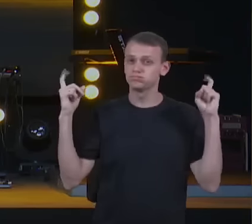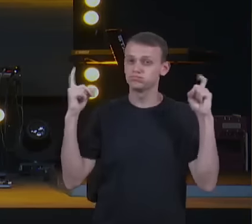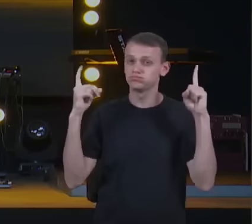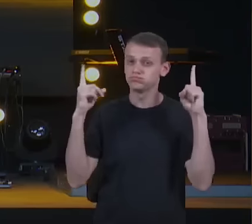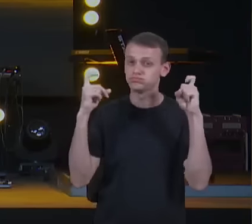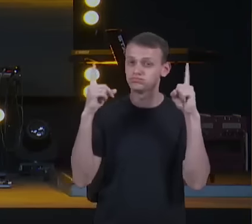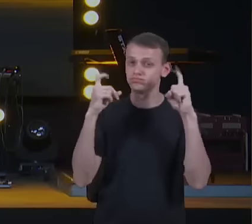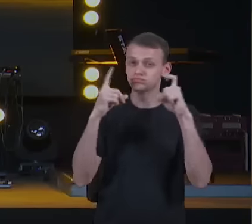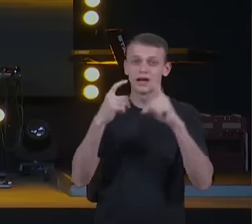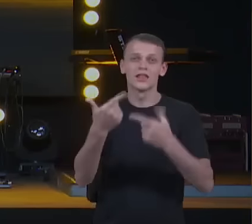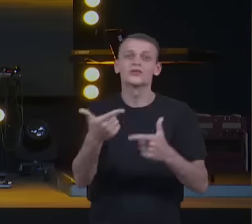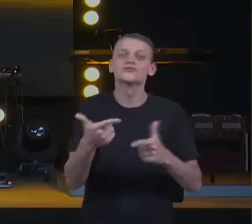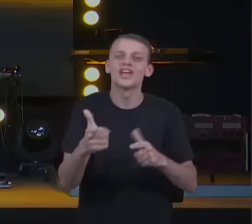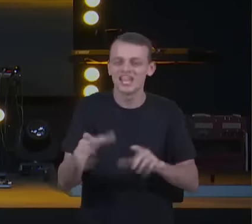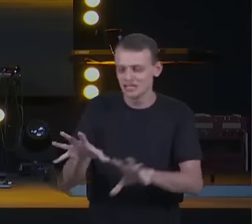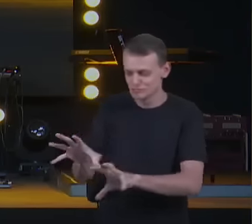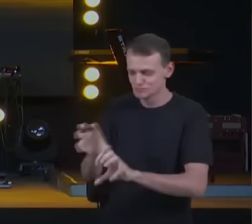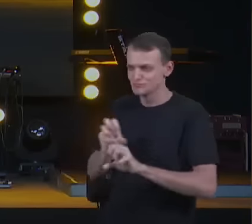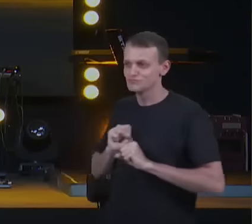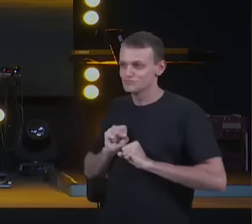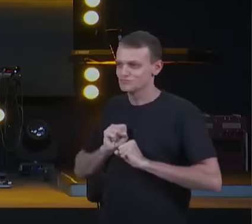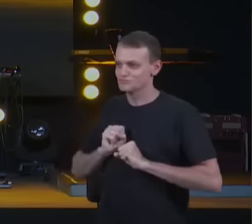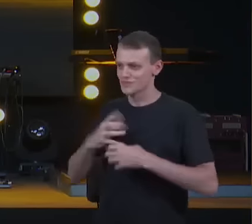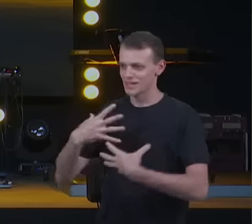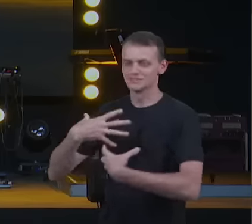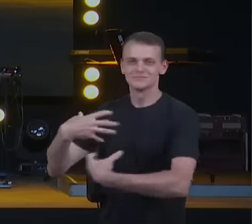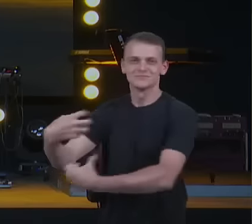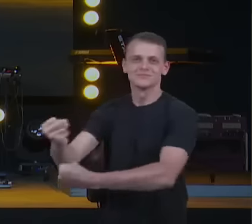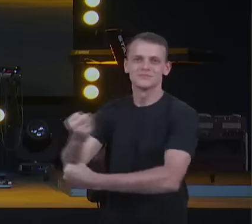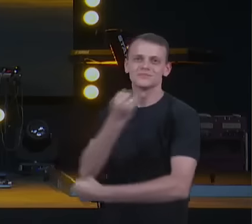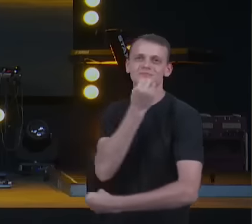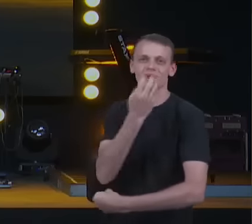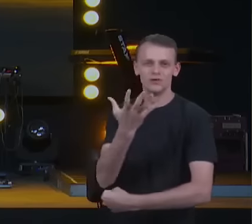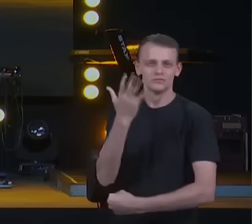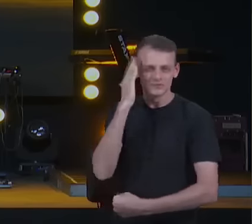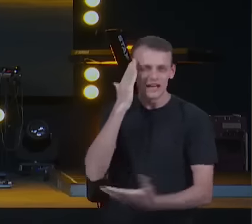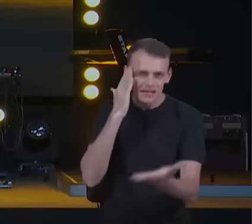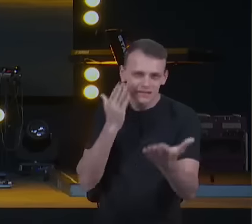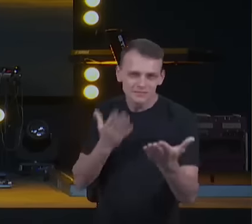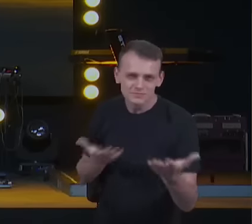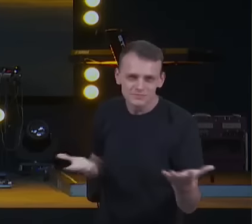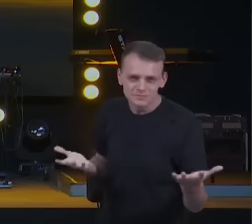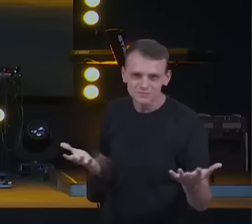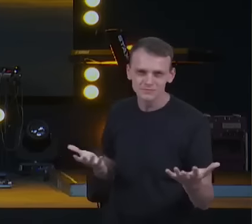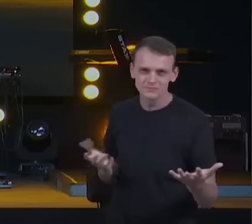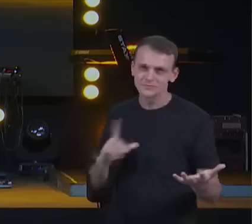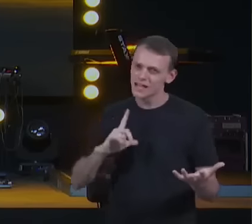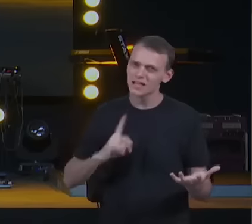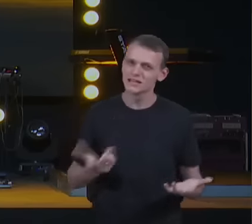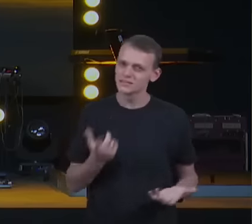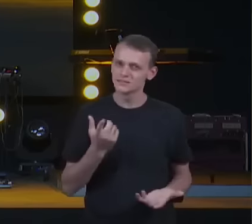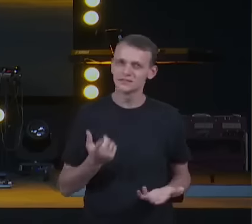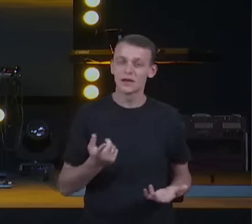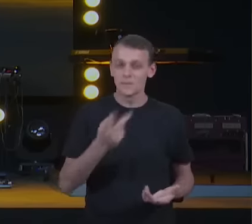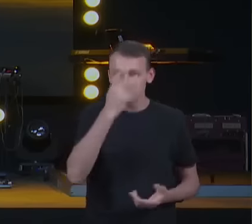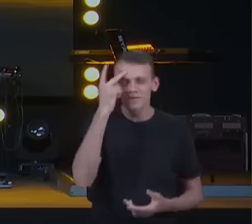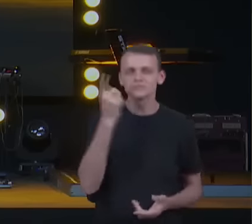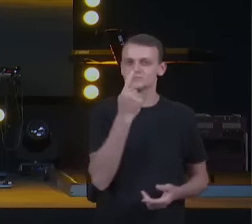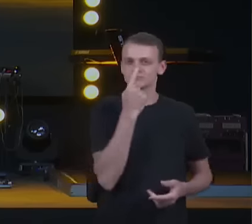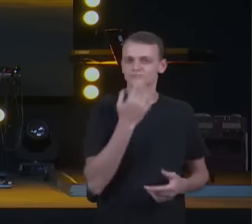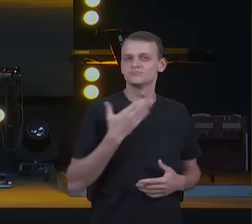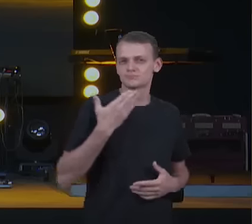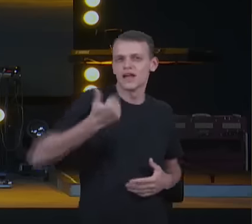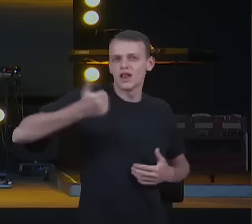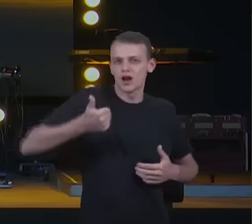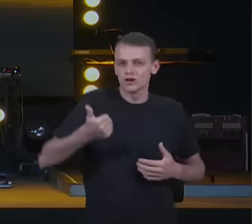que as pessoas certas estavam com ele, ele disse, olha, tem um negócio que eu quero fazer, mas